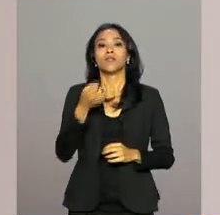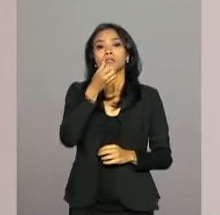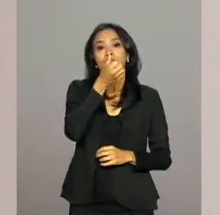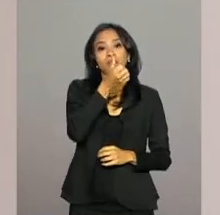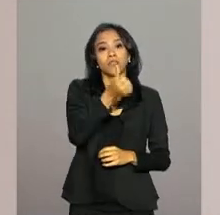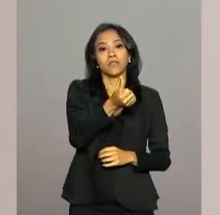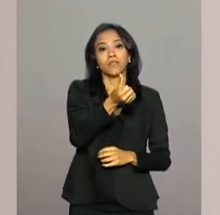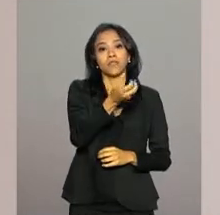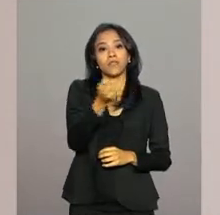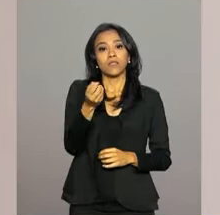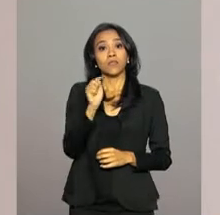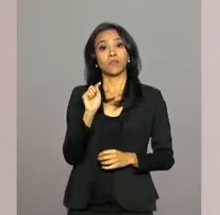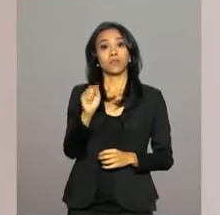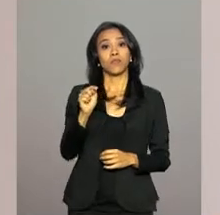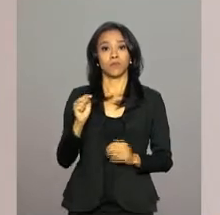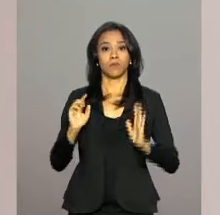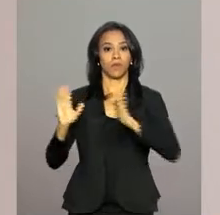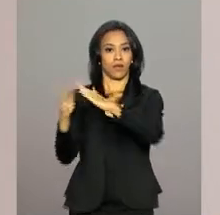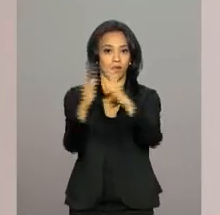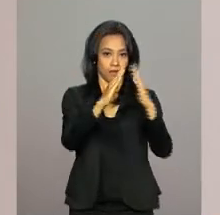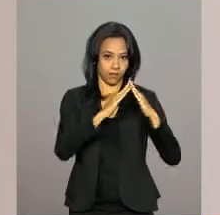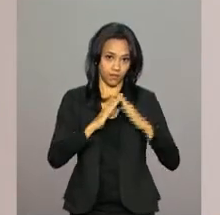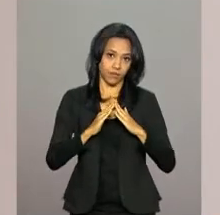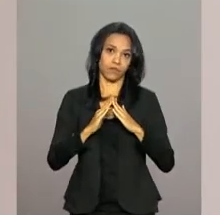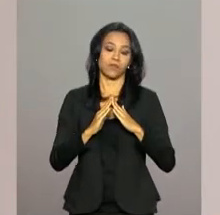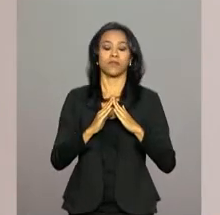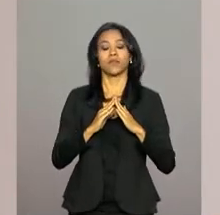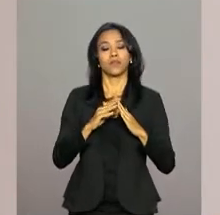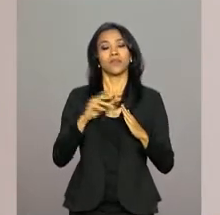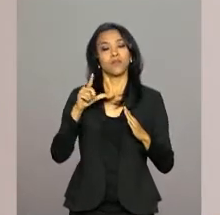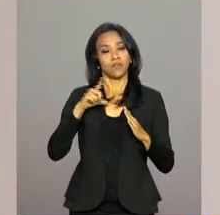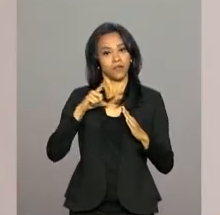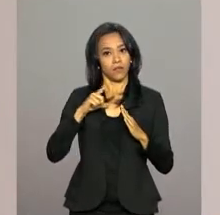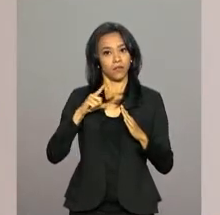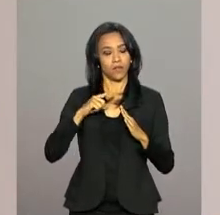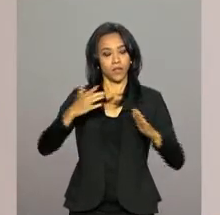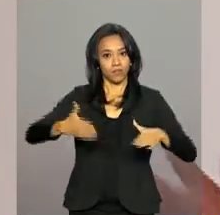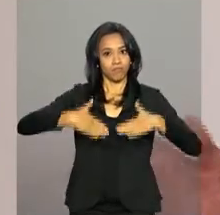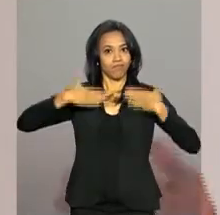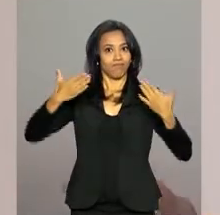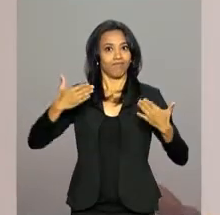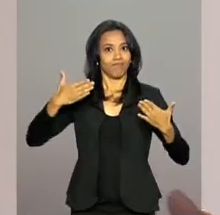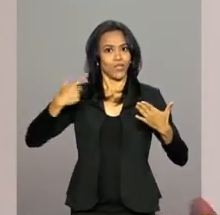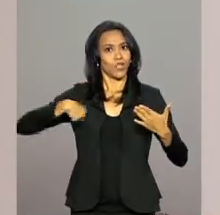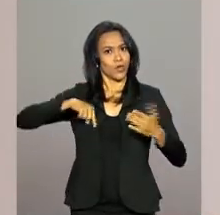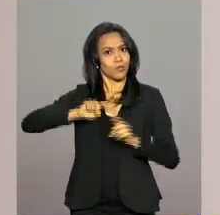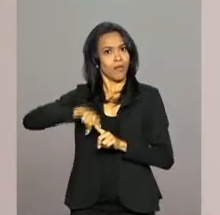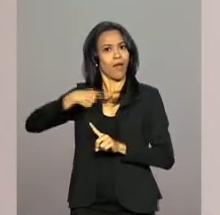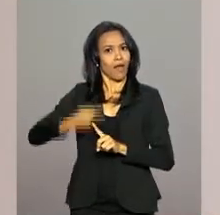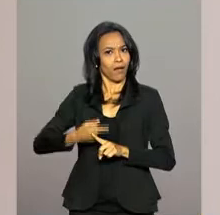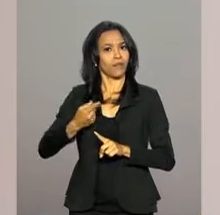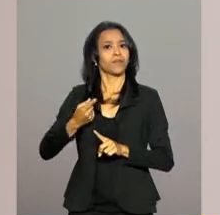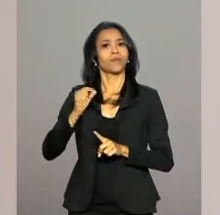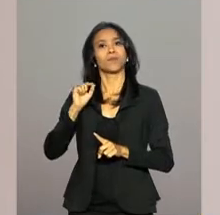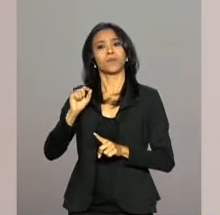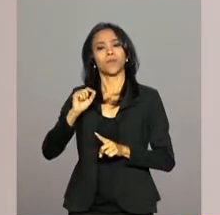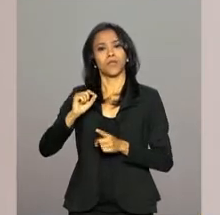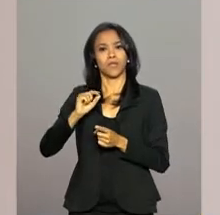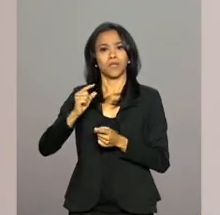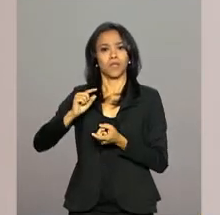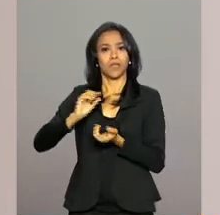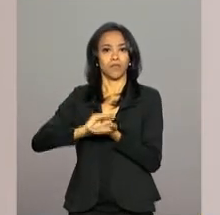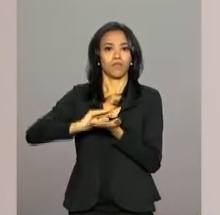sendo certo que eles foram surpreendidos com um acréscimo que nós deliberamos na manhã de ontem de mais